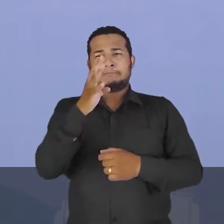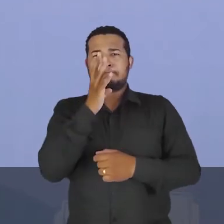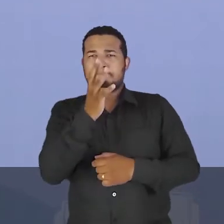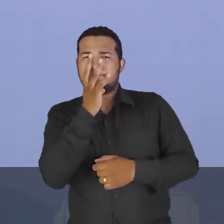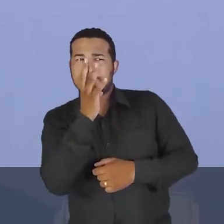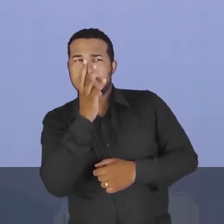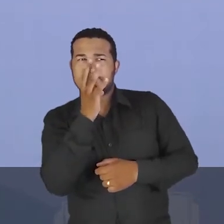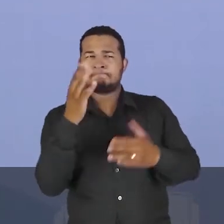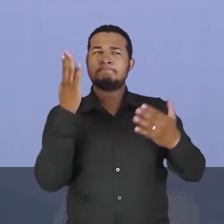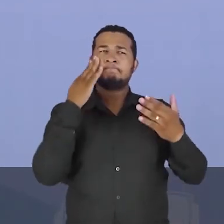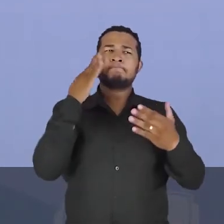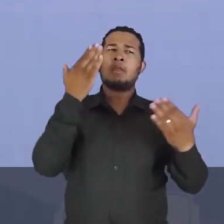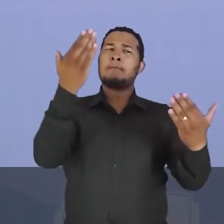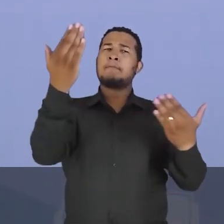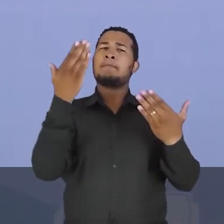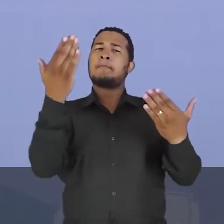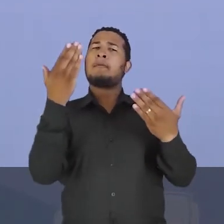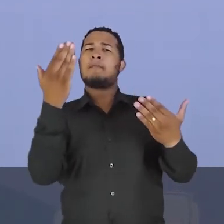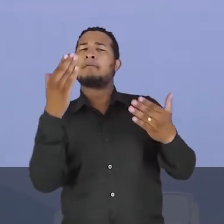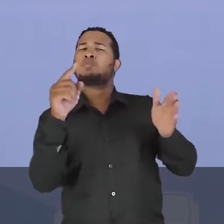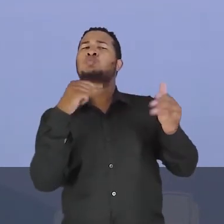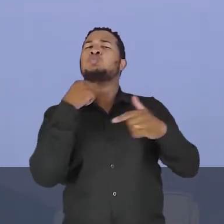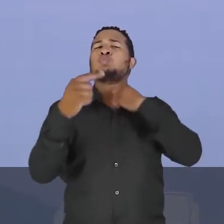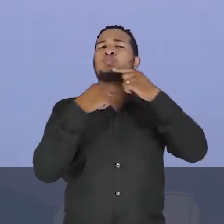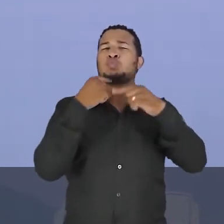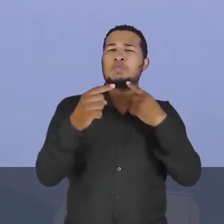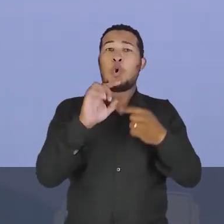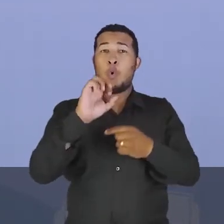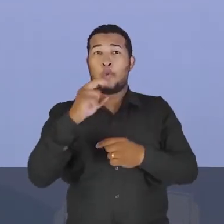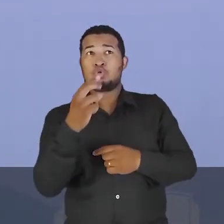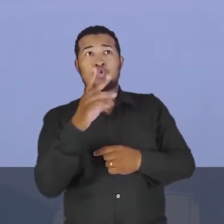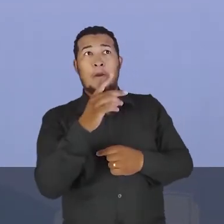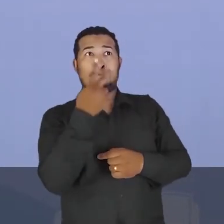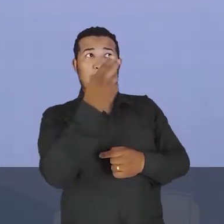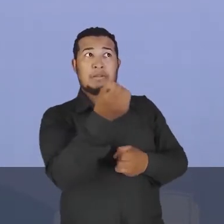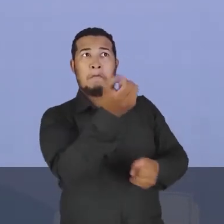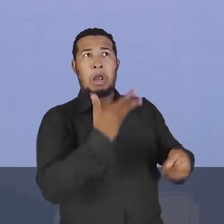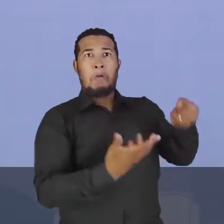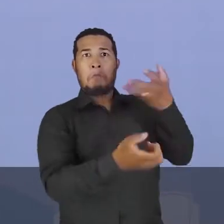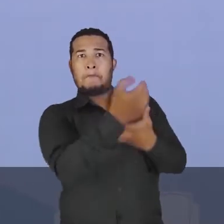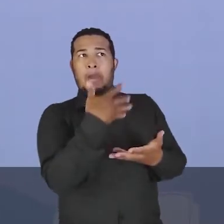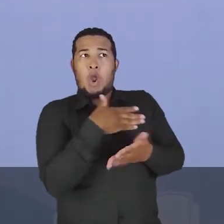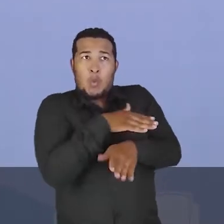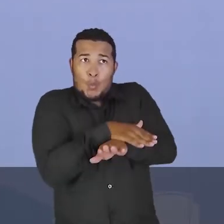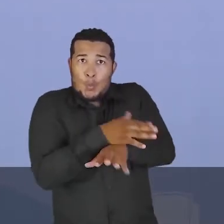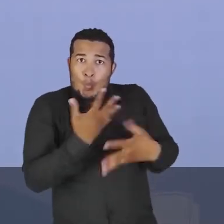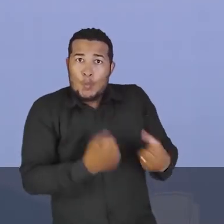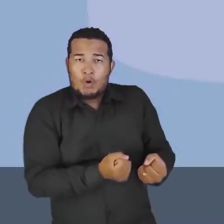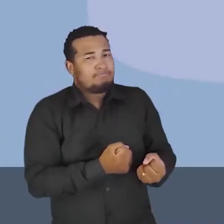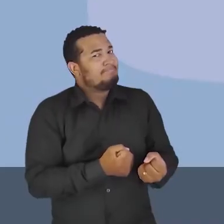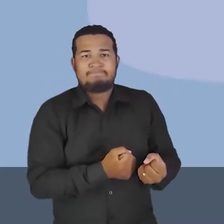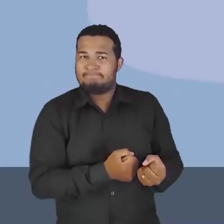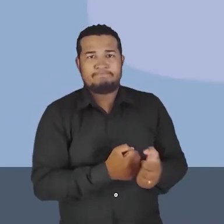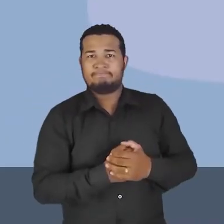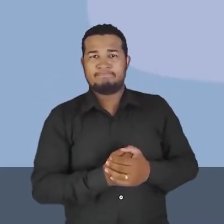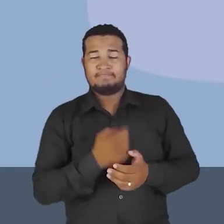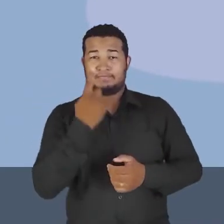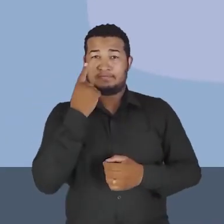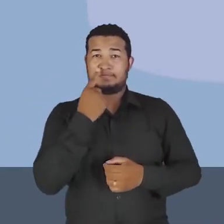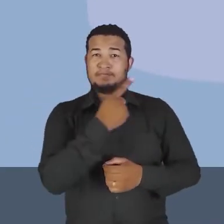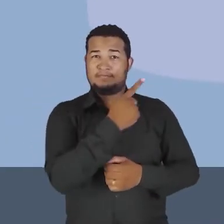seres capazes aqui de questionar, não apenas de acatar tudo aquilo que é falado a nós. Observa no slide mais 2 outros